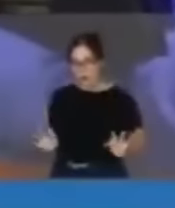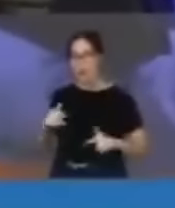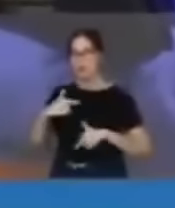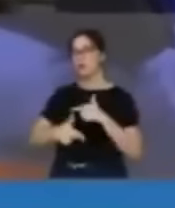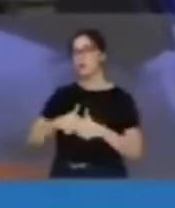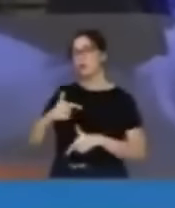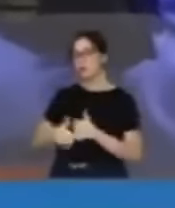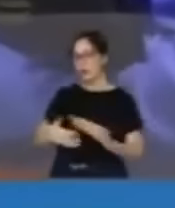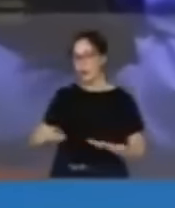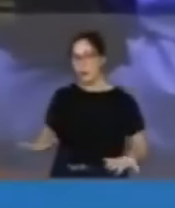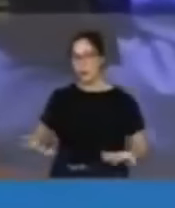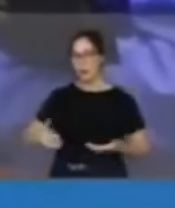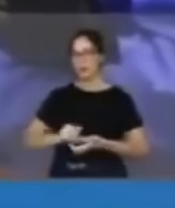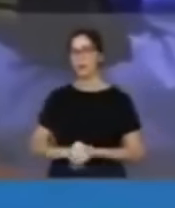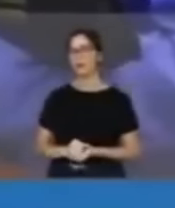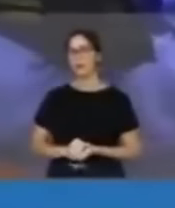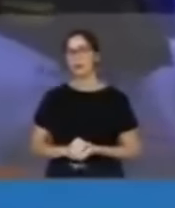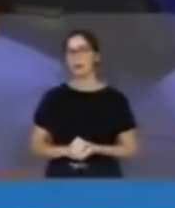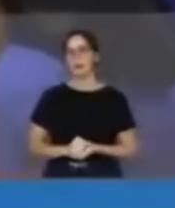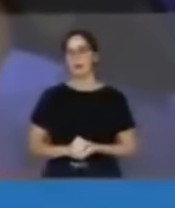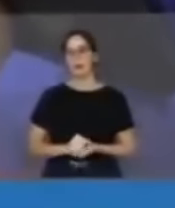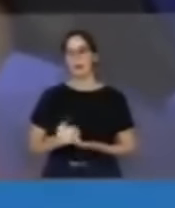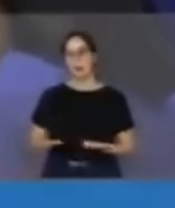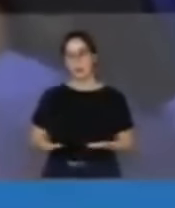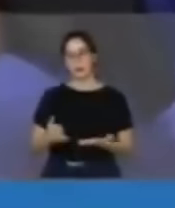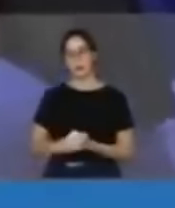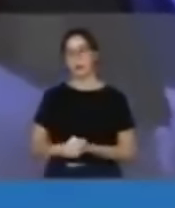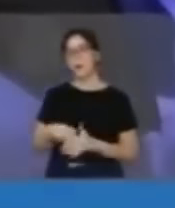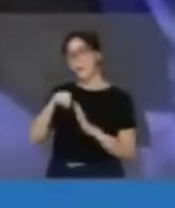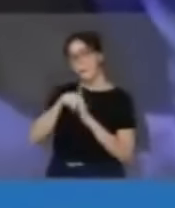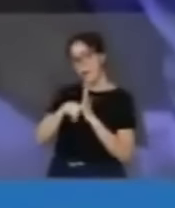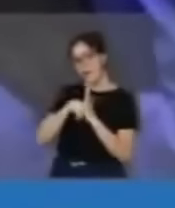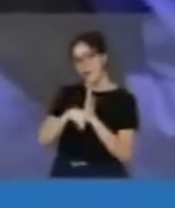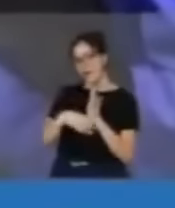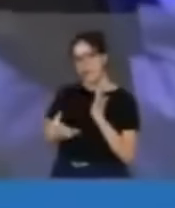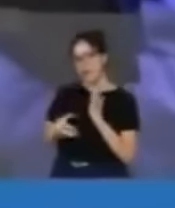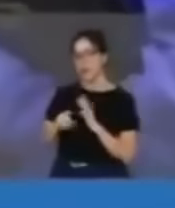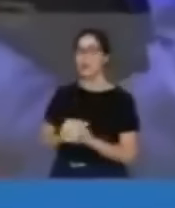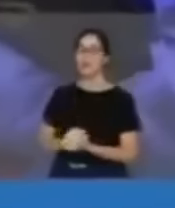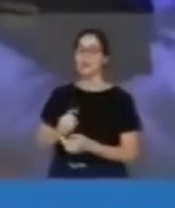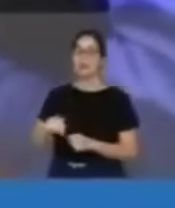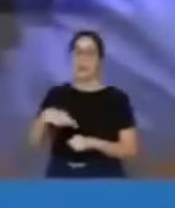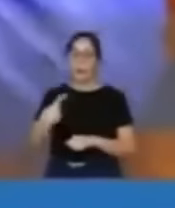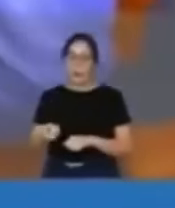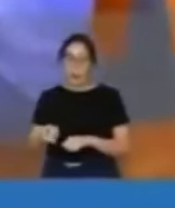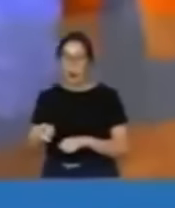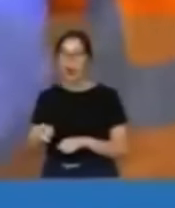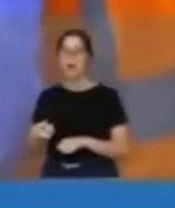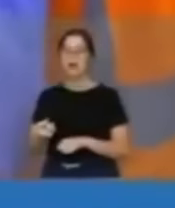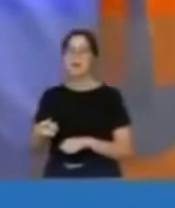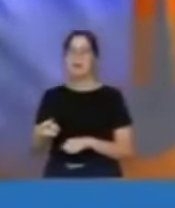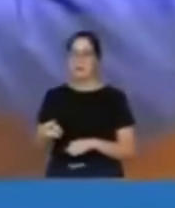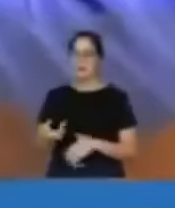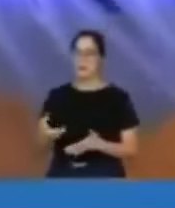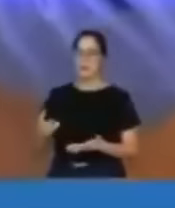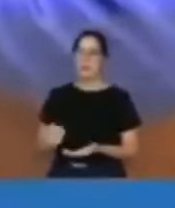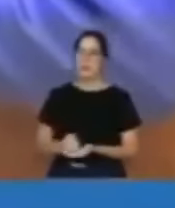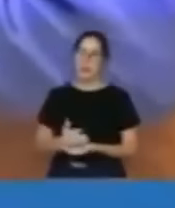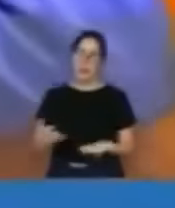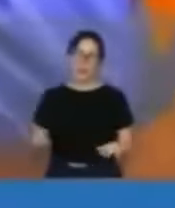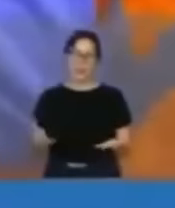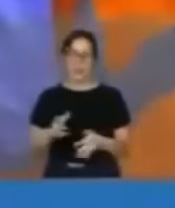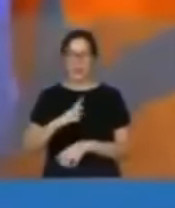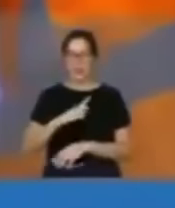rendendo muito mais, como isso foi feito no Reino Unido, pesquisa e depois na prática com garantia de aumento da produção. Sou coautora,